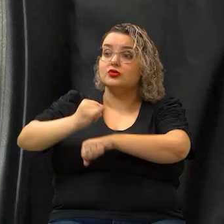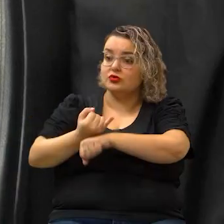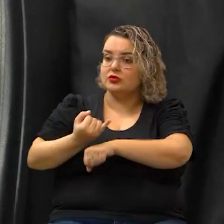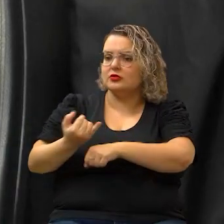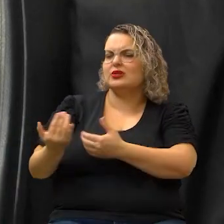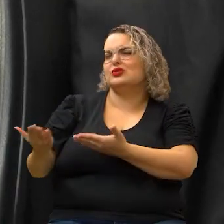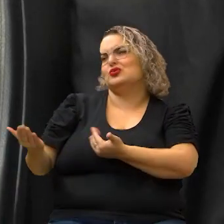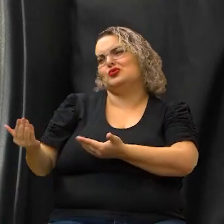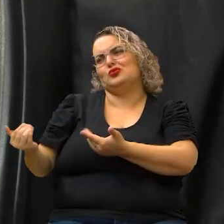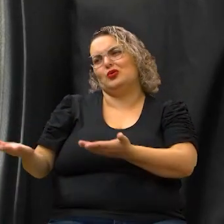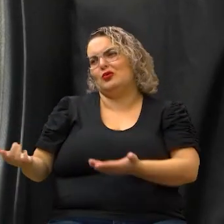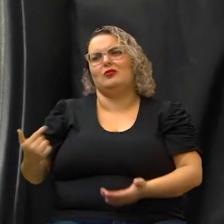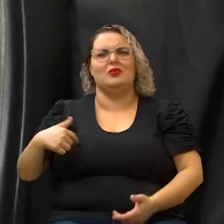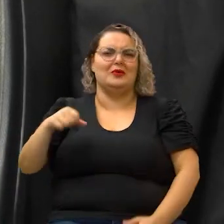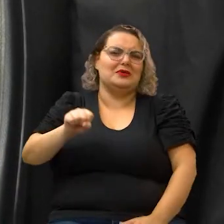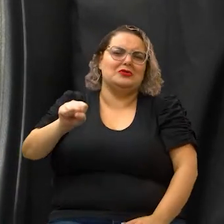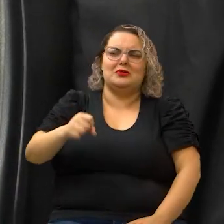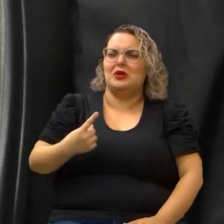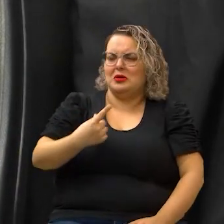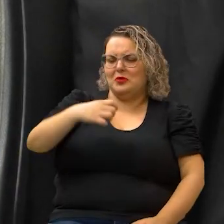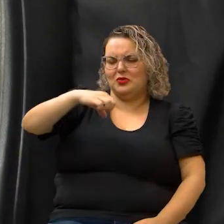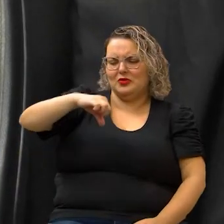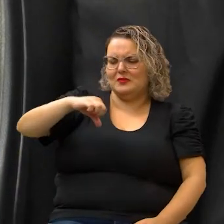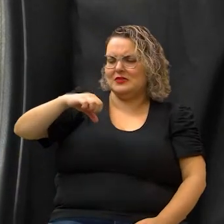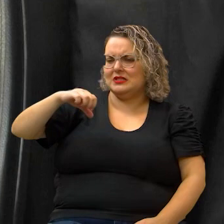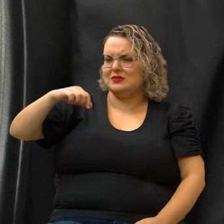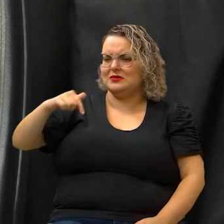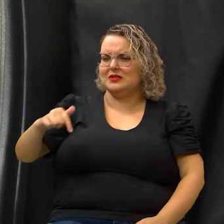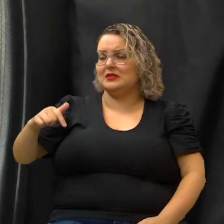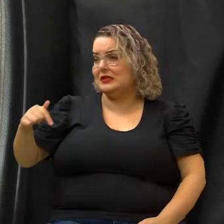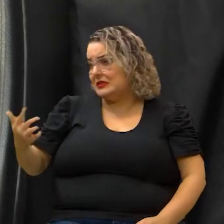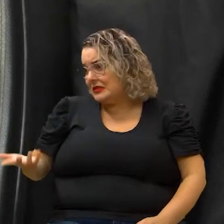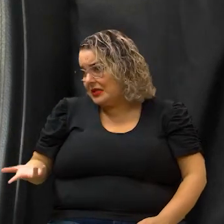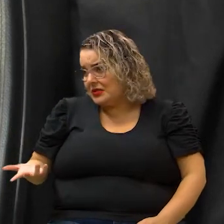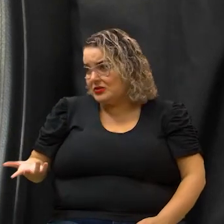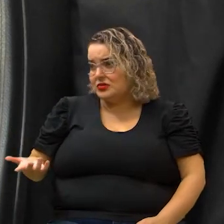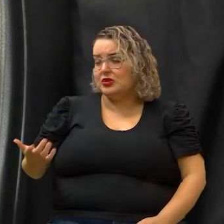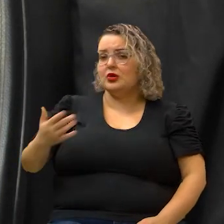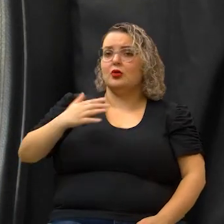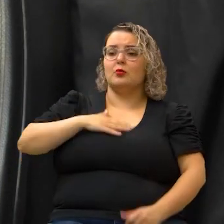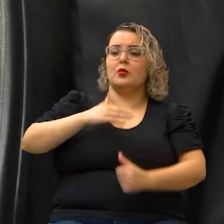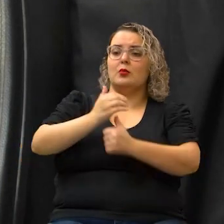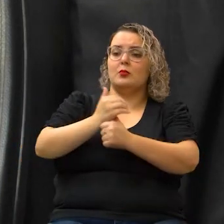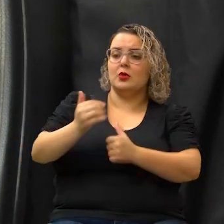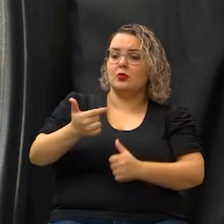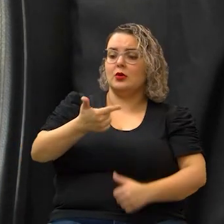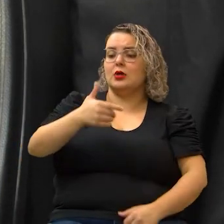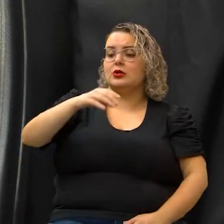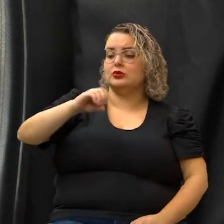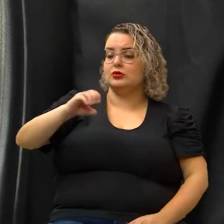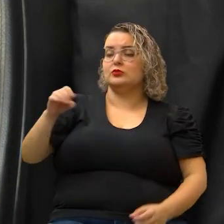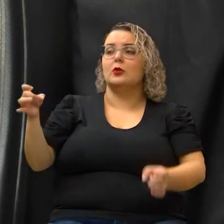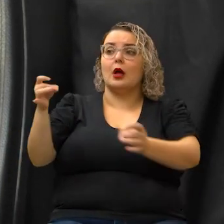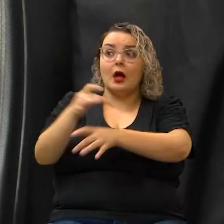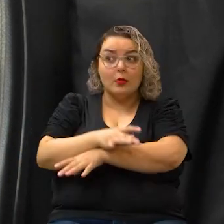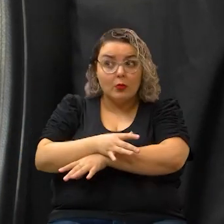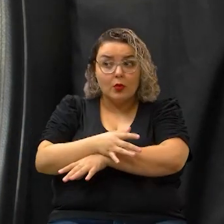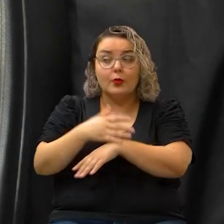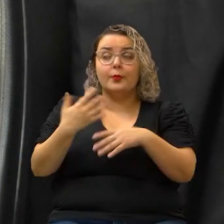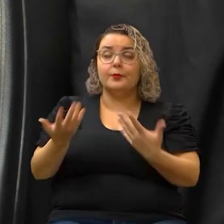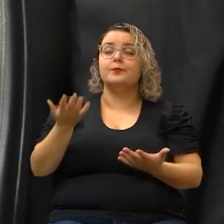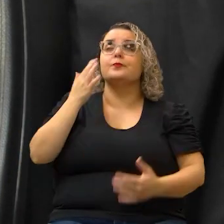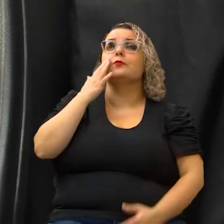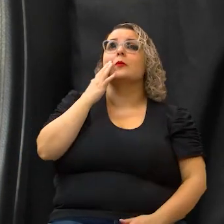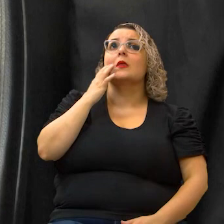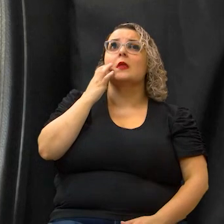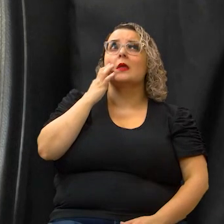Muito jovem, né? Porque eu era solteiro em 1997. E o meu mandato terminou no ano 2000.